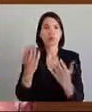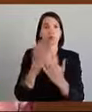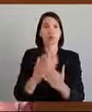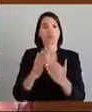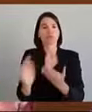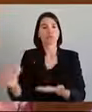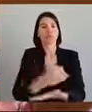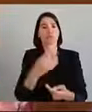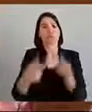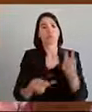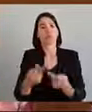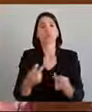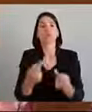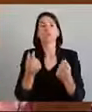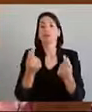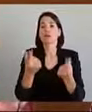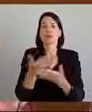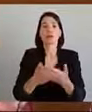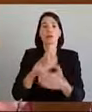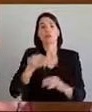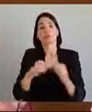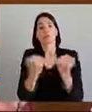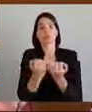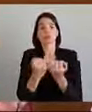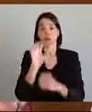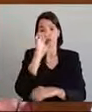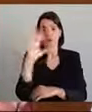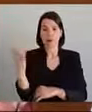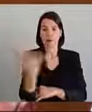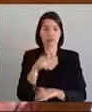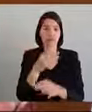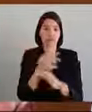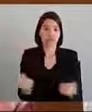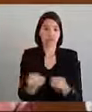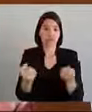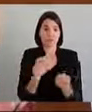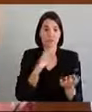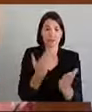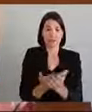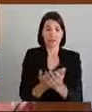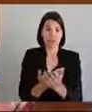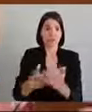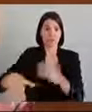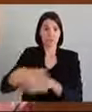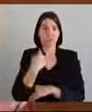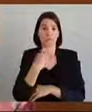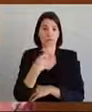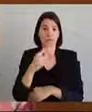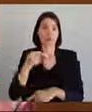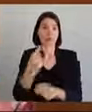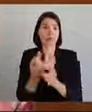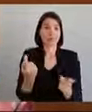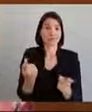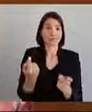impacto não só económico, mas também social e ambiental que estes festivais têm no Conselho de Oeiras. Até porque